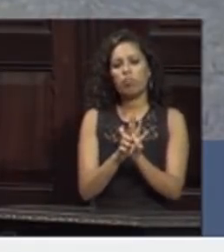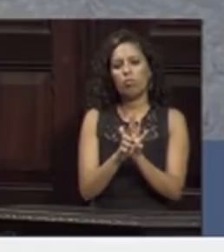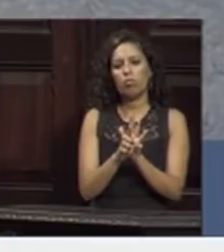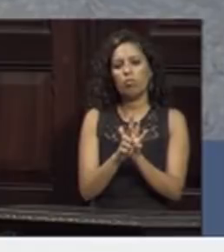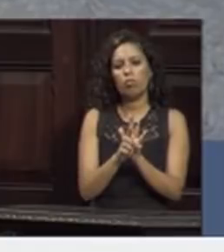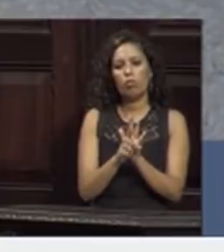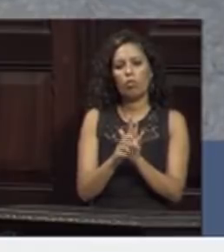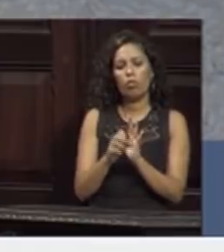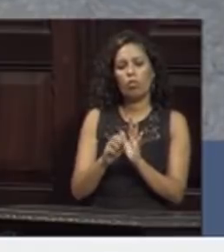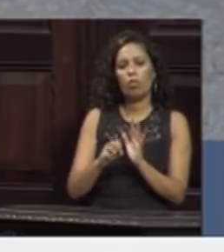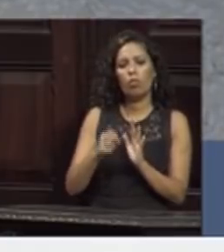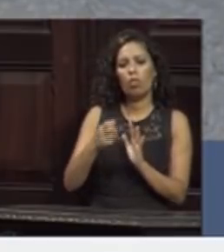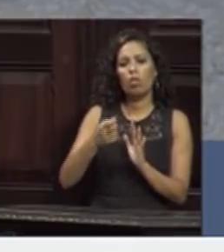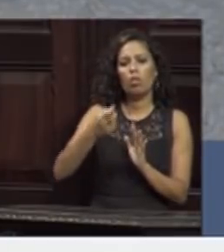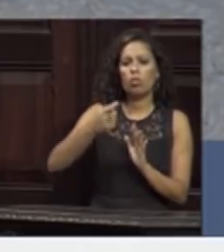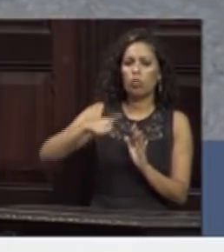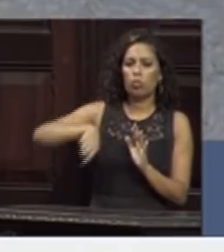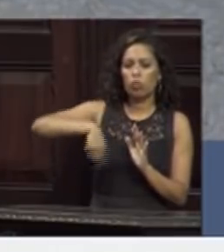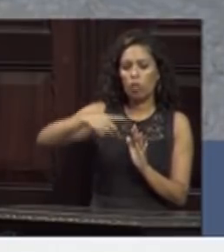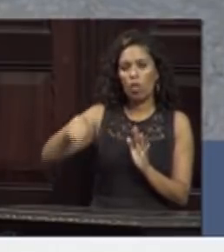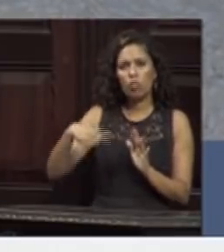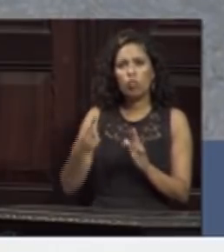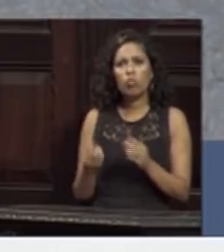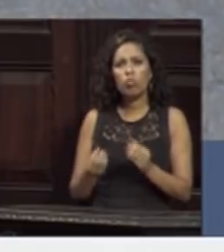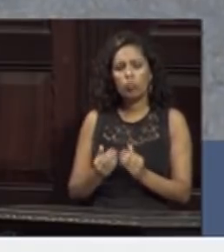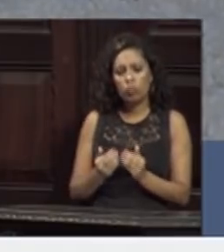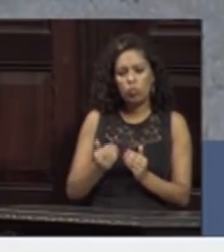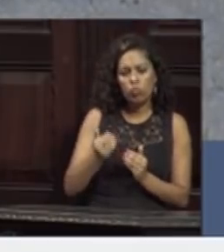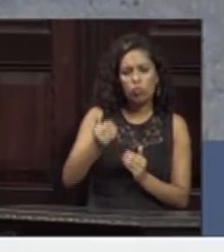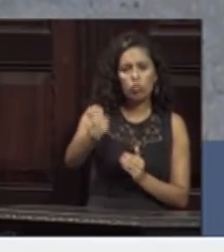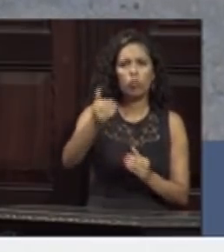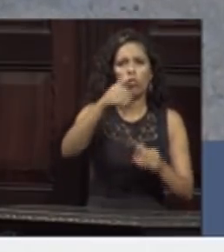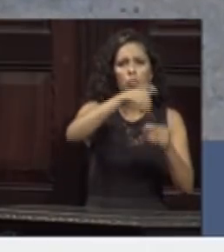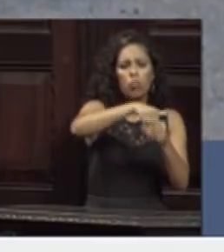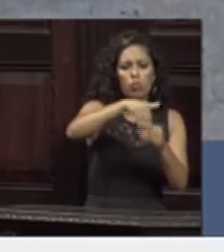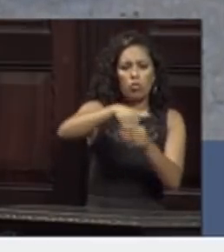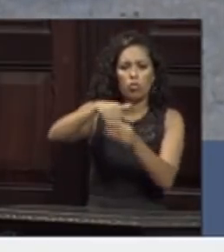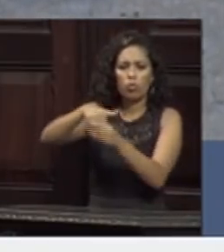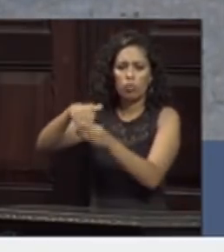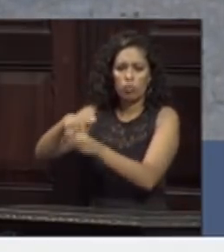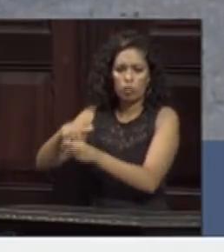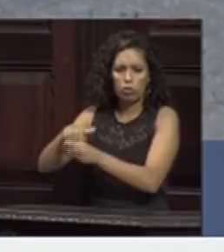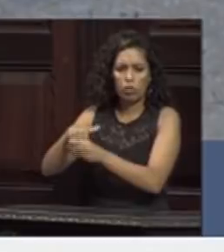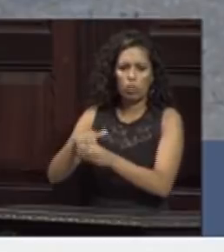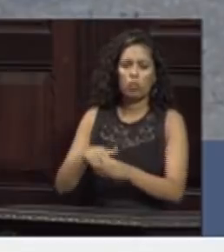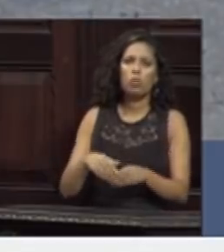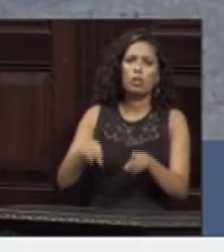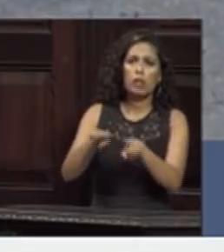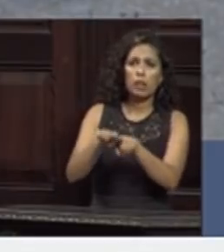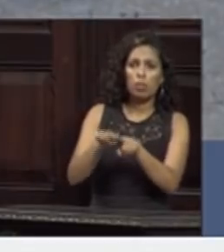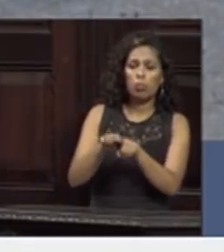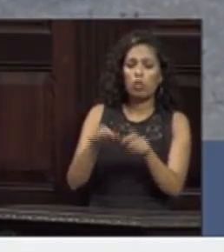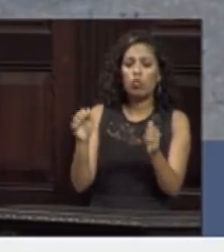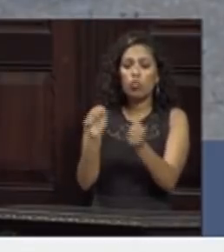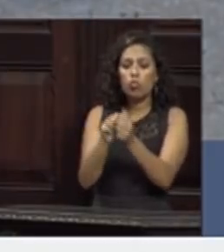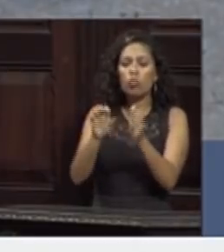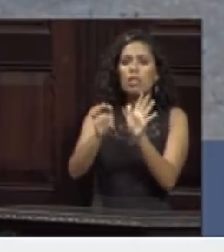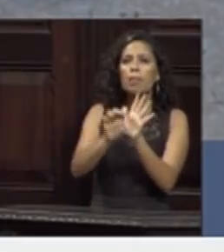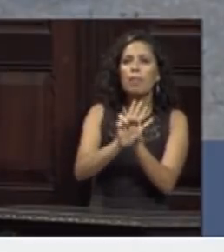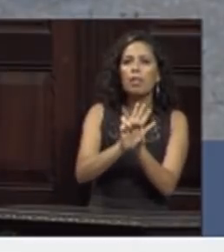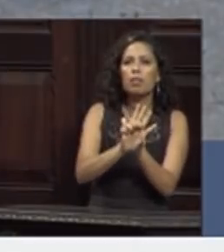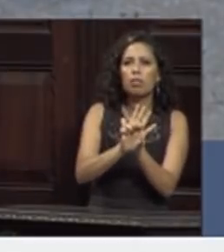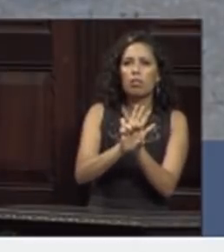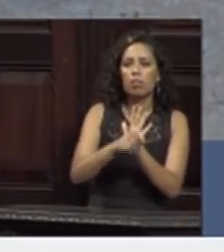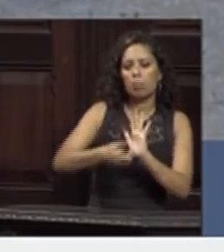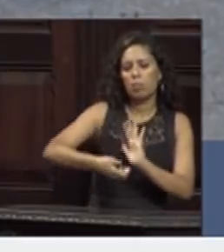ou nós colocamos em votação o projeto de lei de Vossa Excelência, que conta com uma emenda do deputado Luiz Paulo, suspendendo o